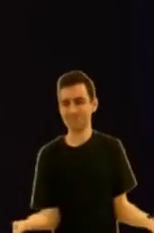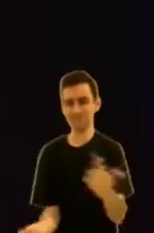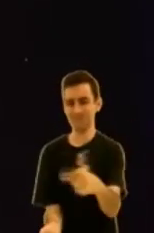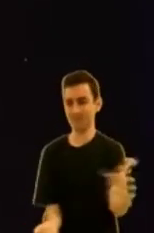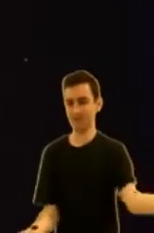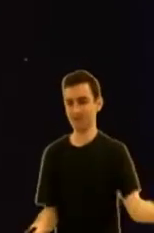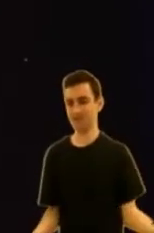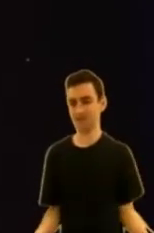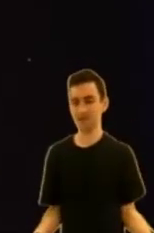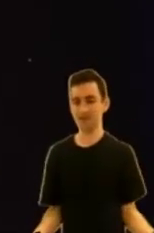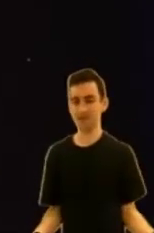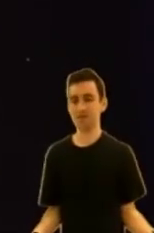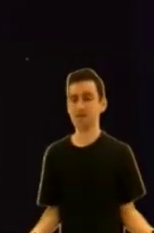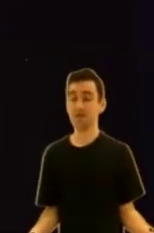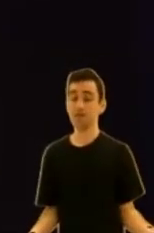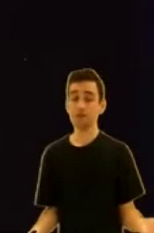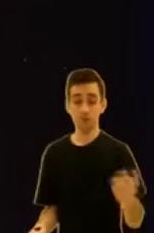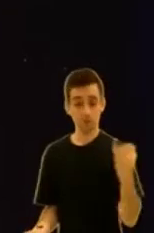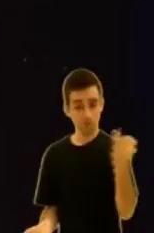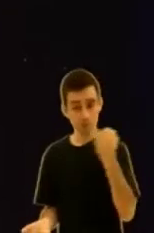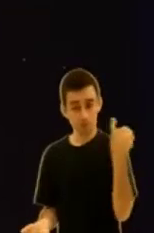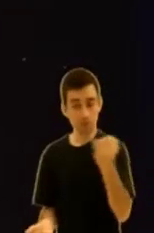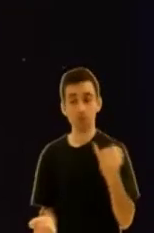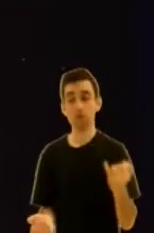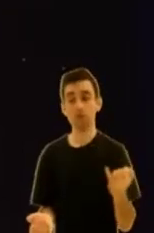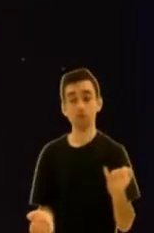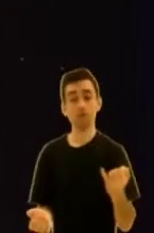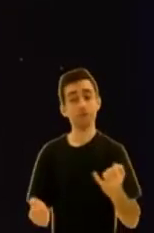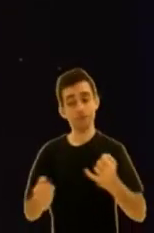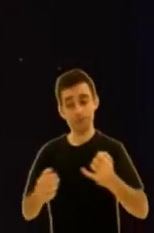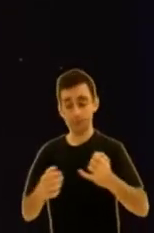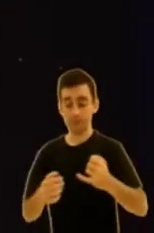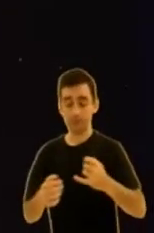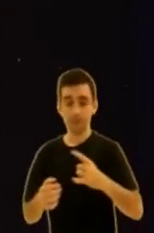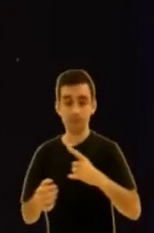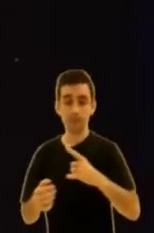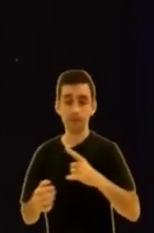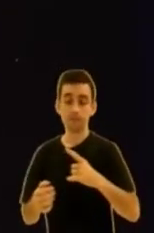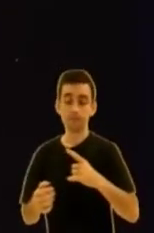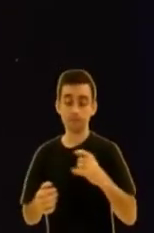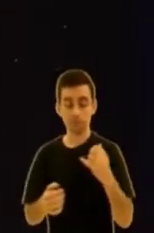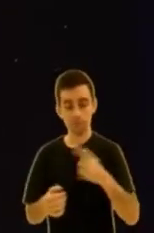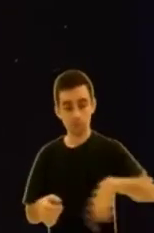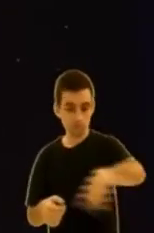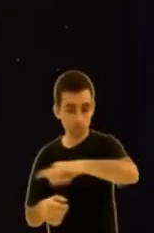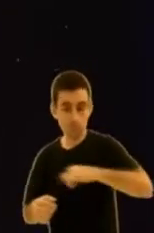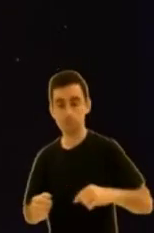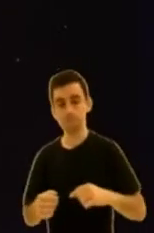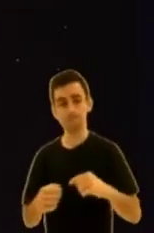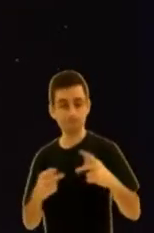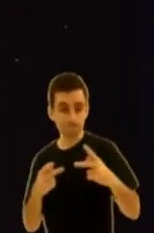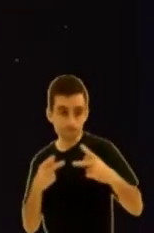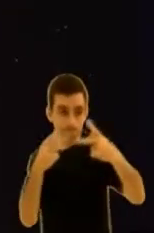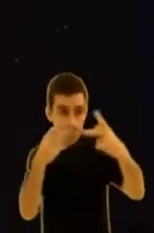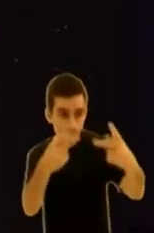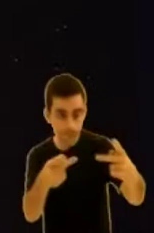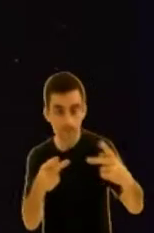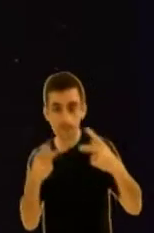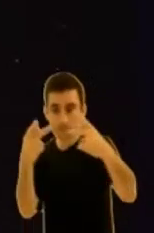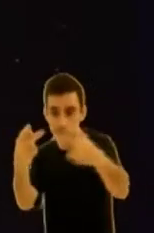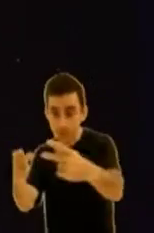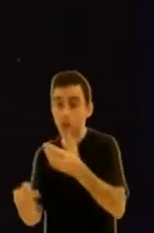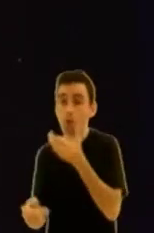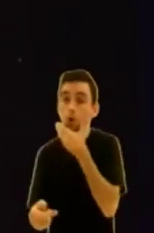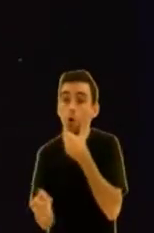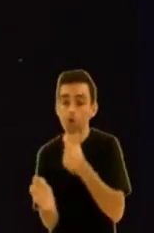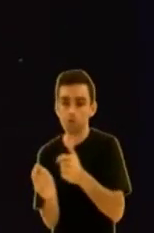foi, como bom jornalista que deveria ter ido, visitar aquilo que estava escrevendo. Nós até indicamos que